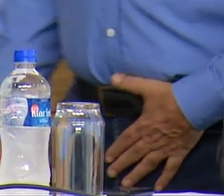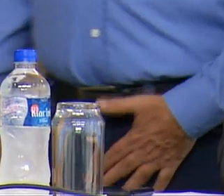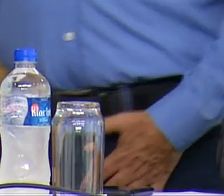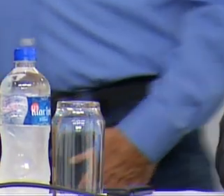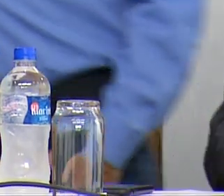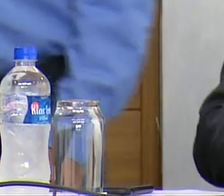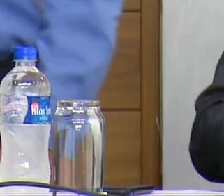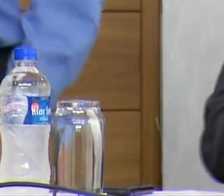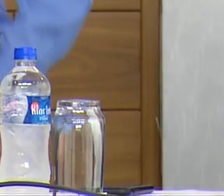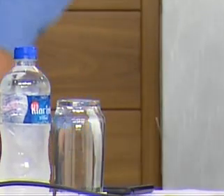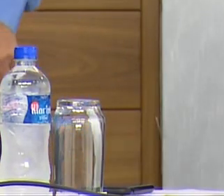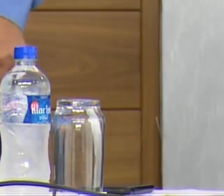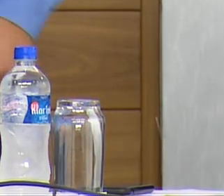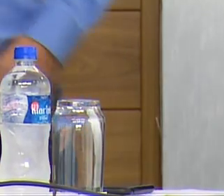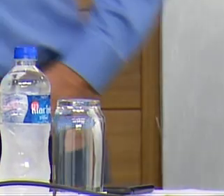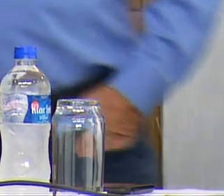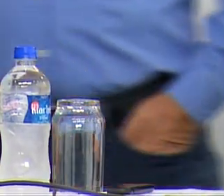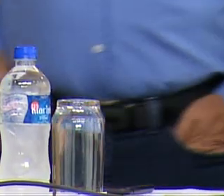público que nos acompanha.